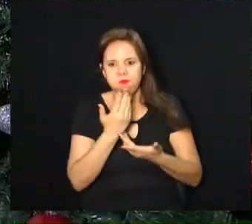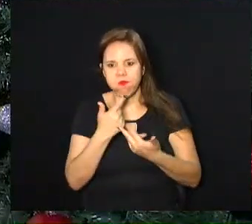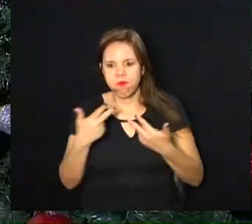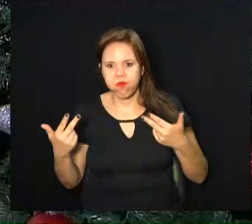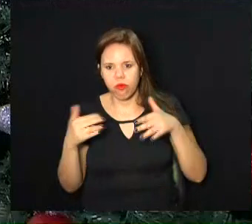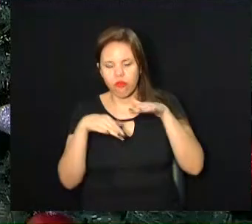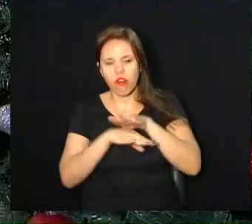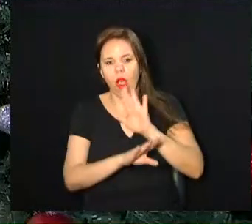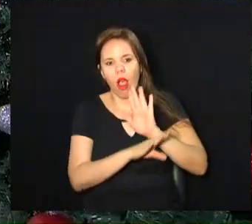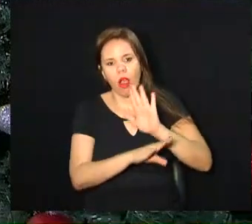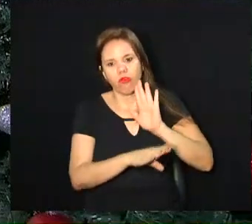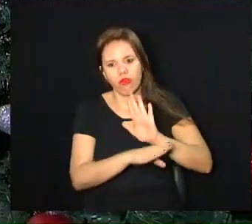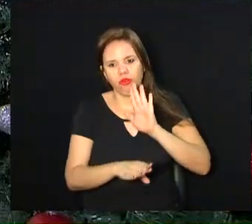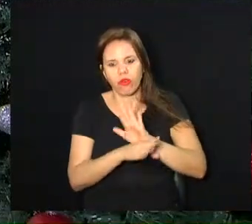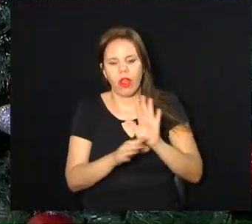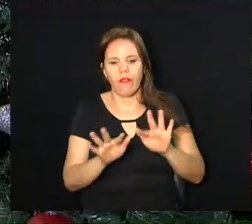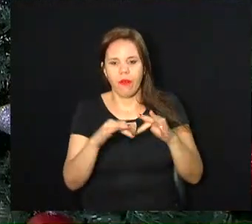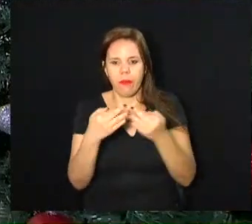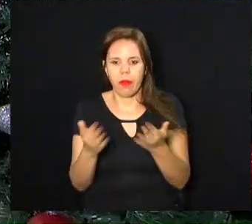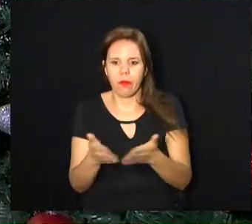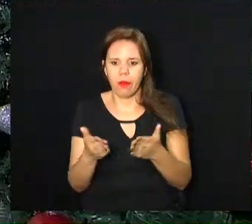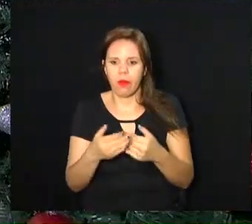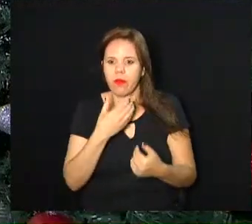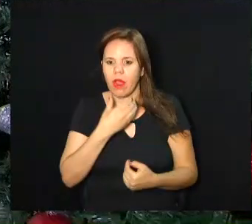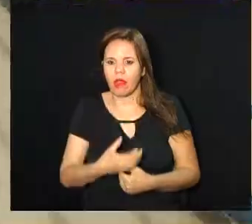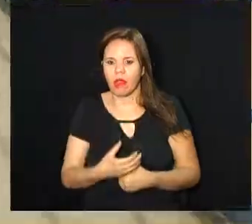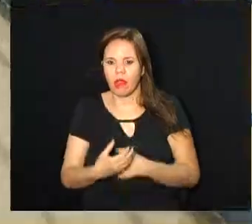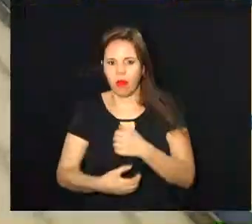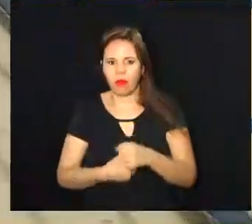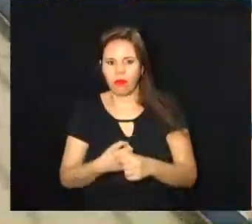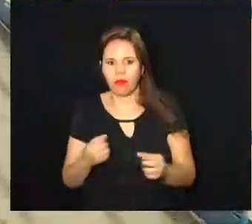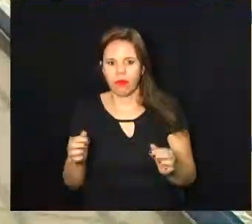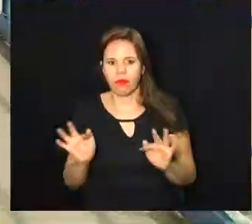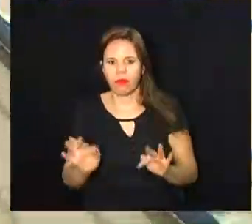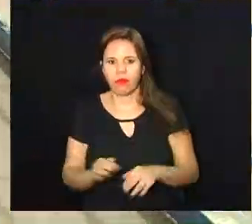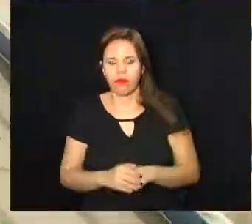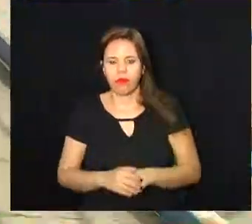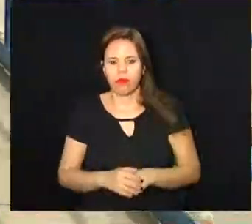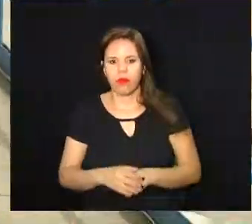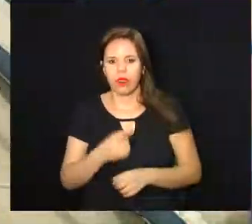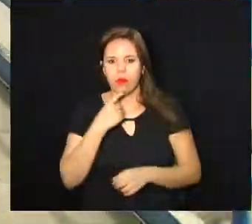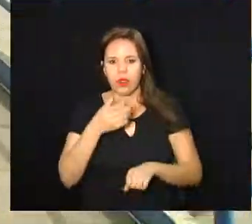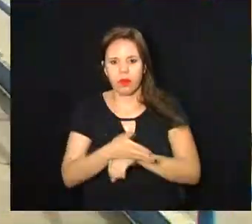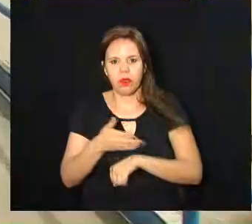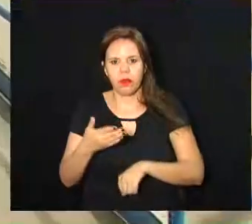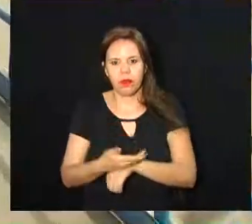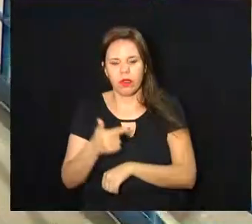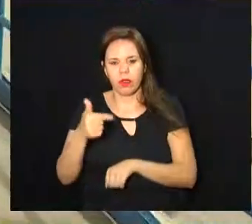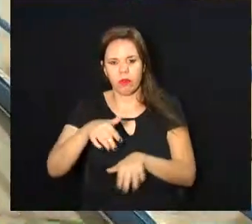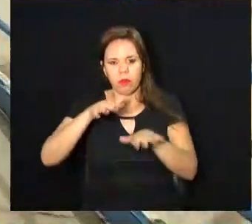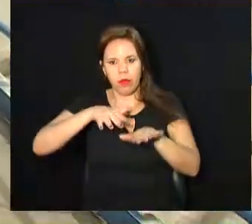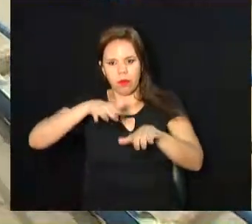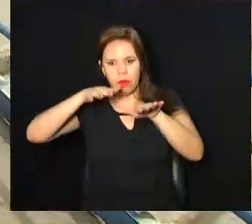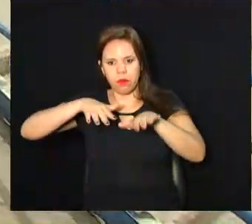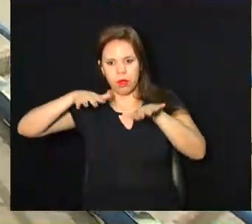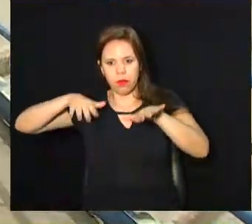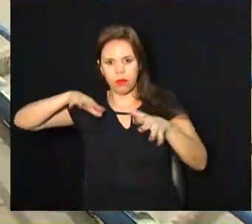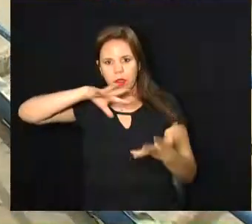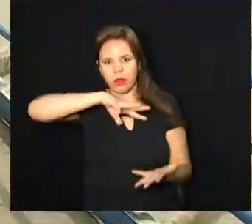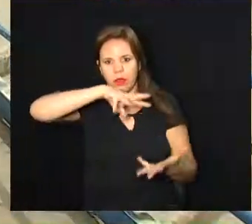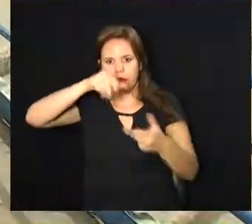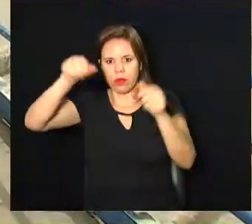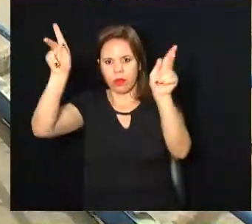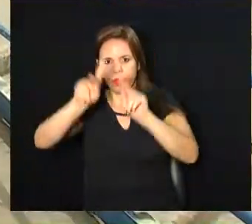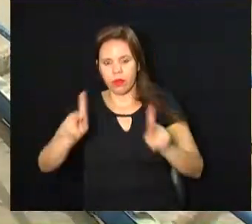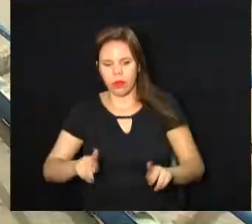ideia é ajudar famílias carentes neste Natal. Campinas participa da 2ª Marcha Mundial da Paz e